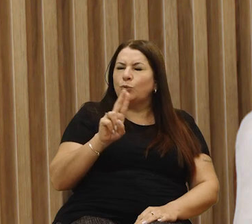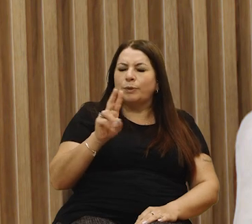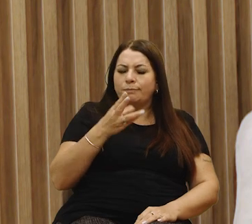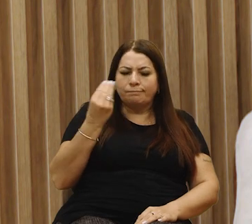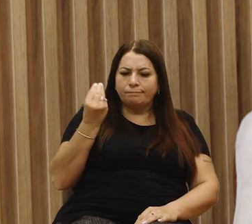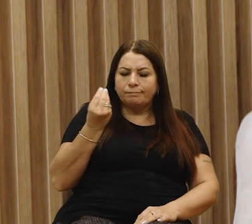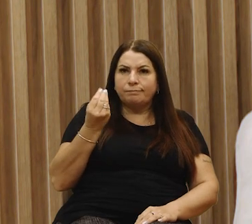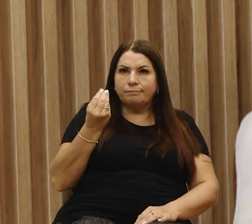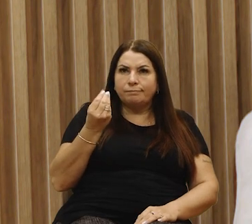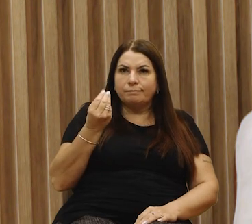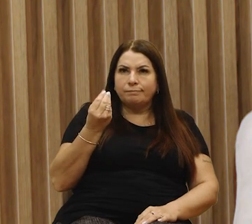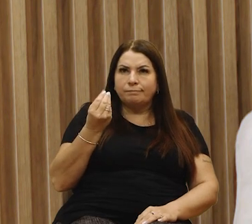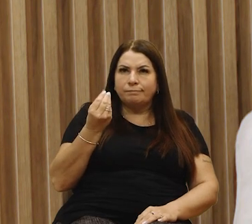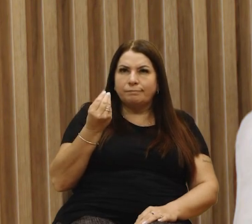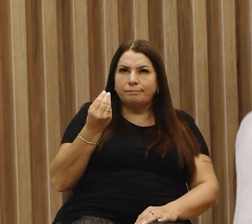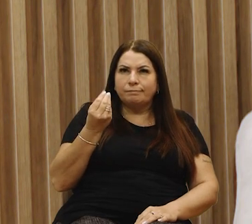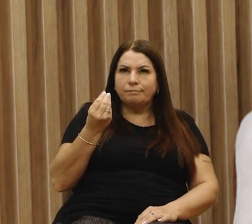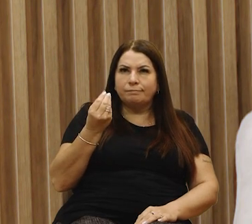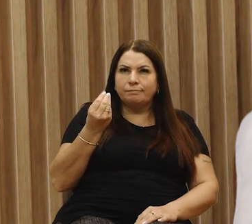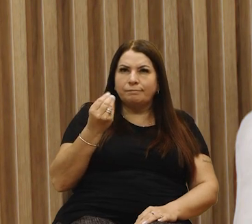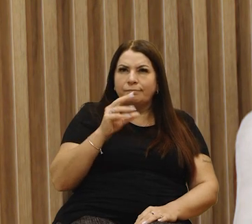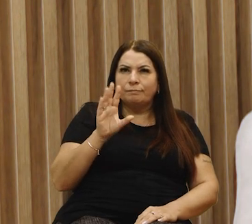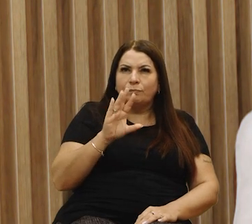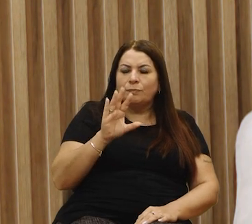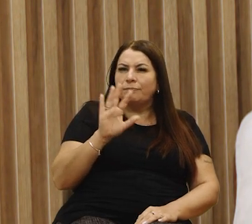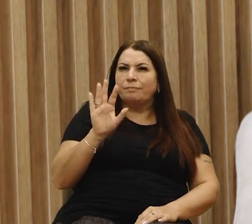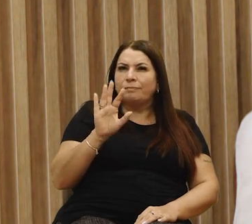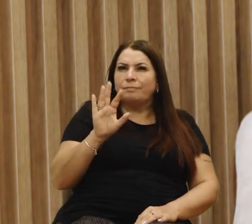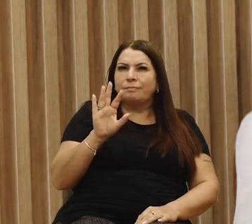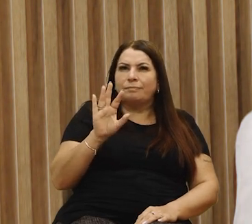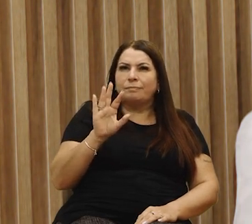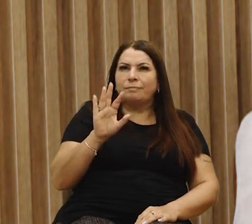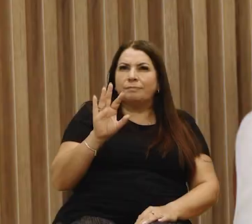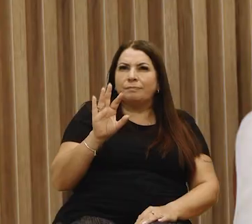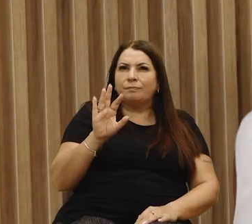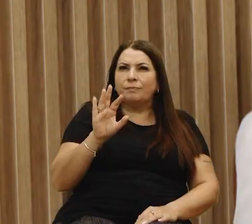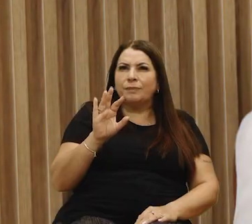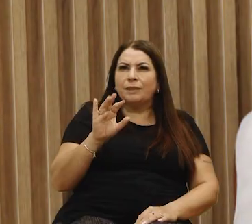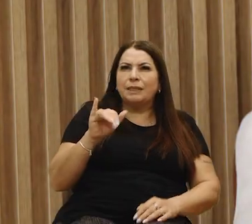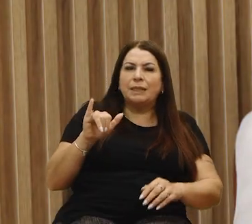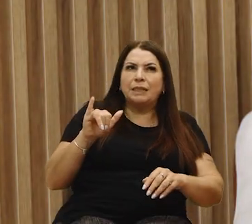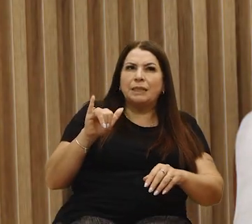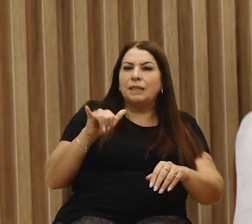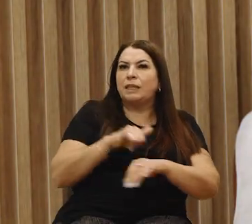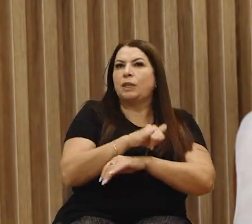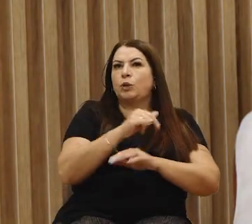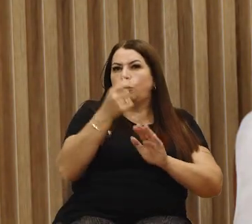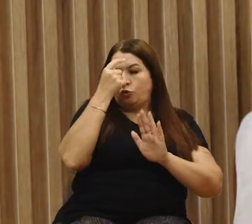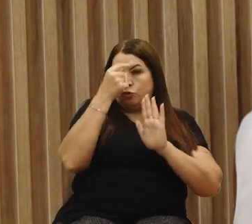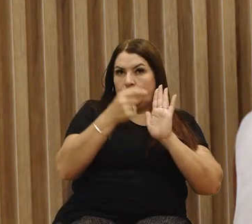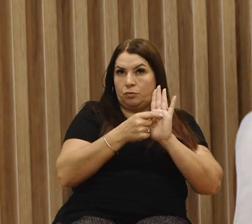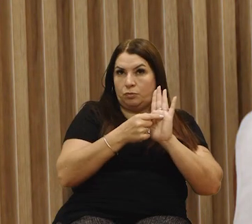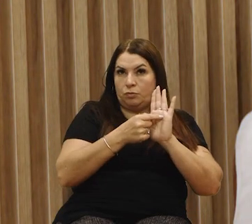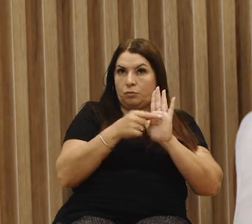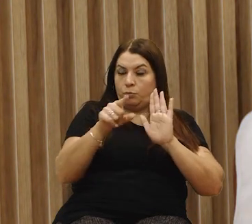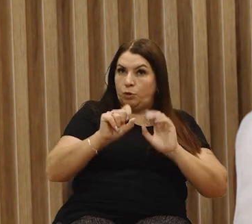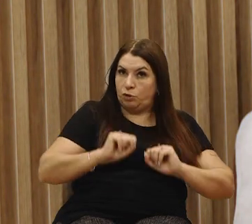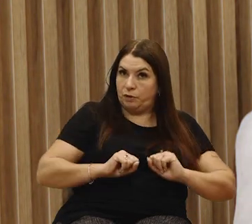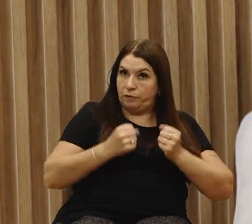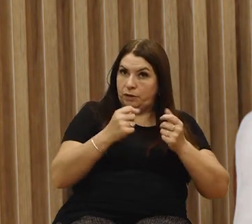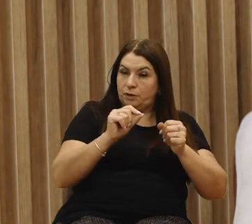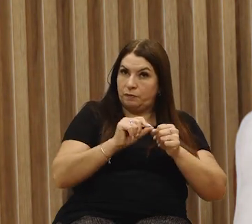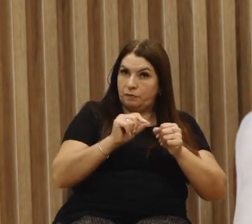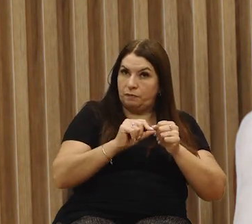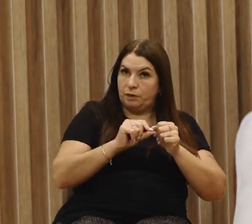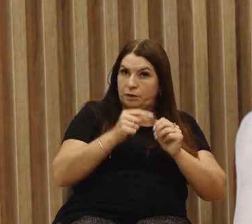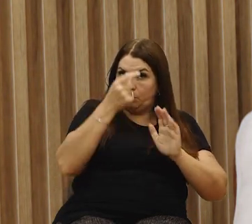era? Não era alguma coisa que é equívoco de IA. Uma defesa feita